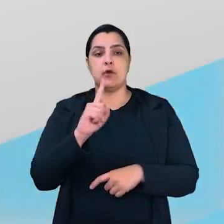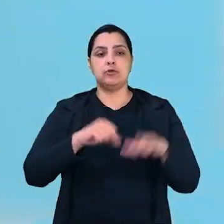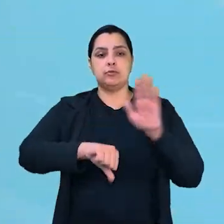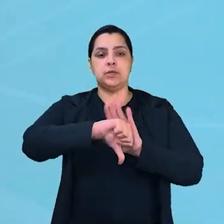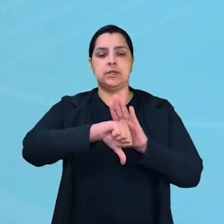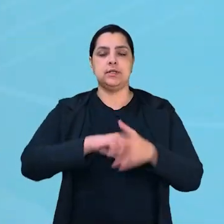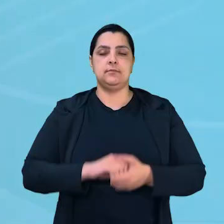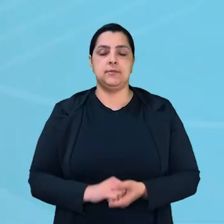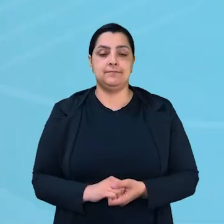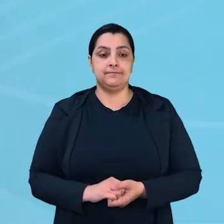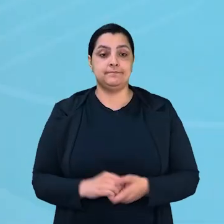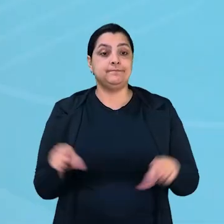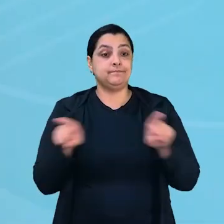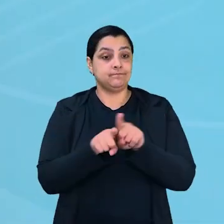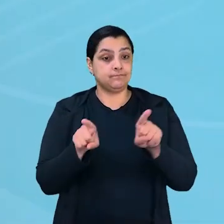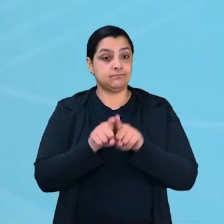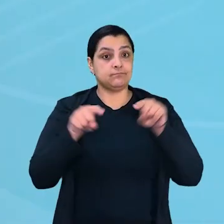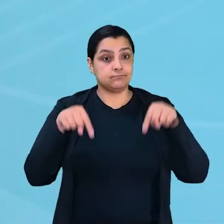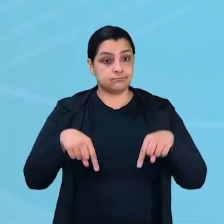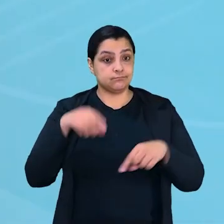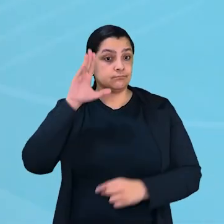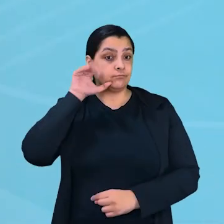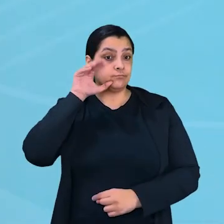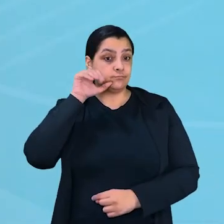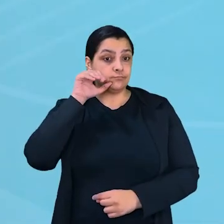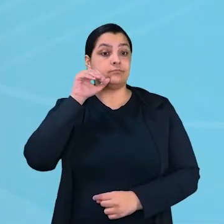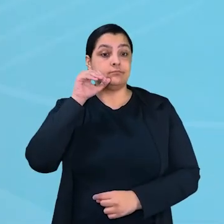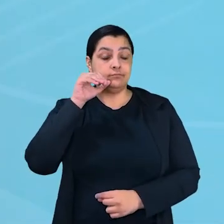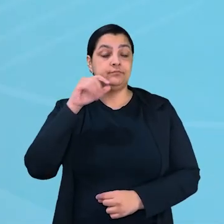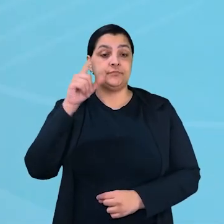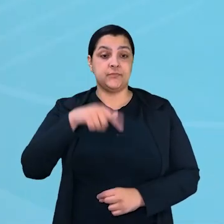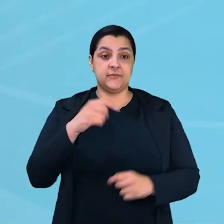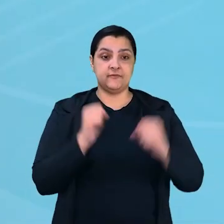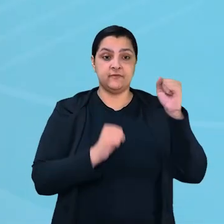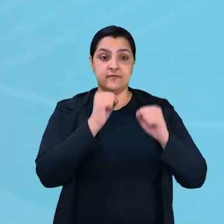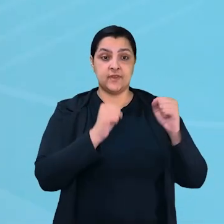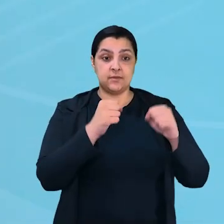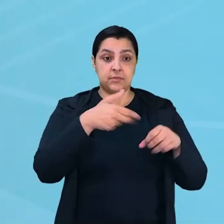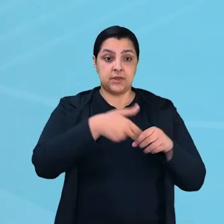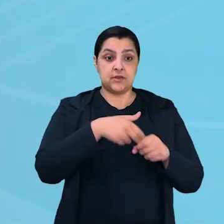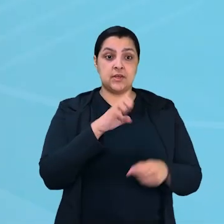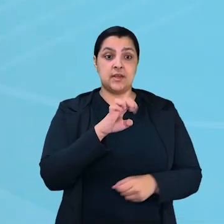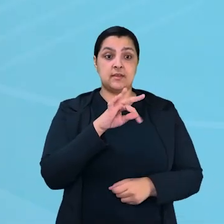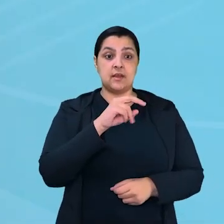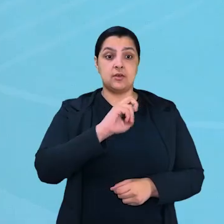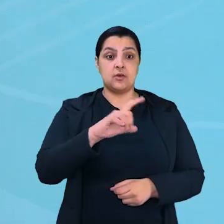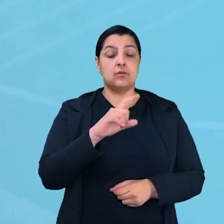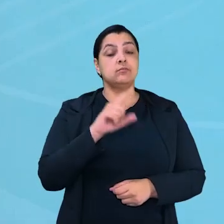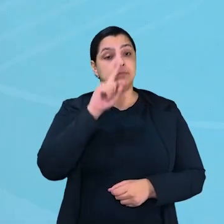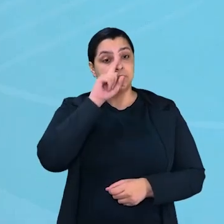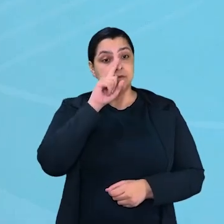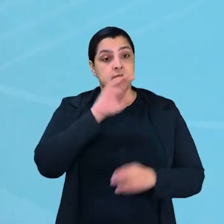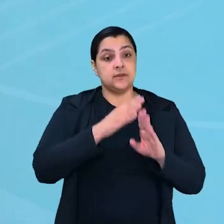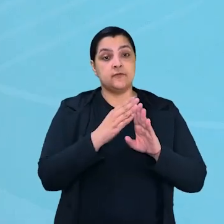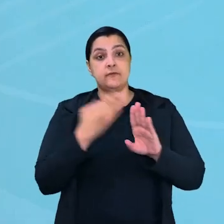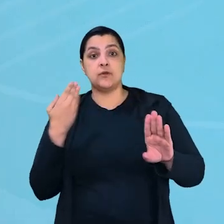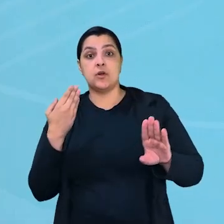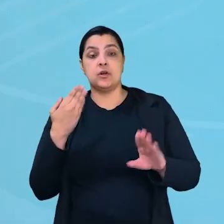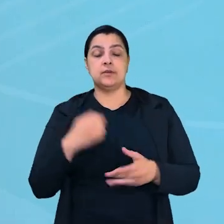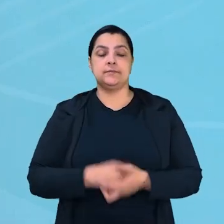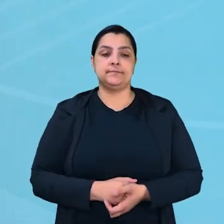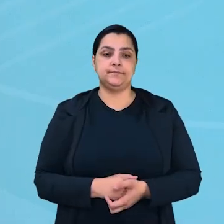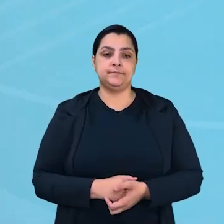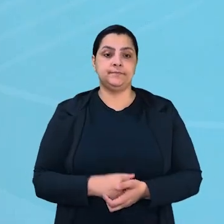facções. Também nesta edição, empregado de usina de etanol garante adicional de periculosidade fora do período